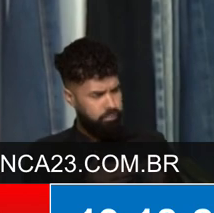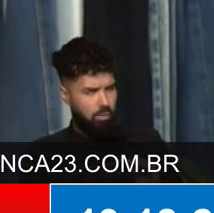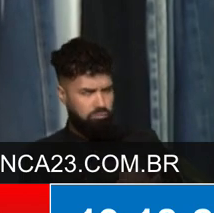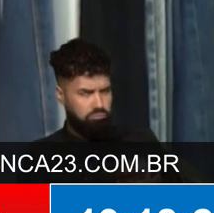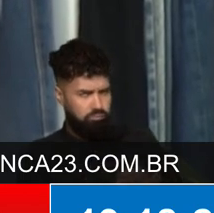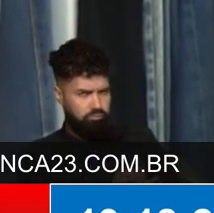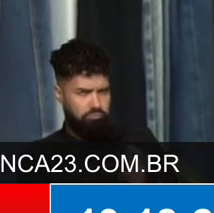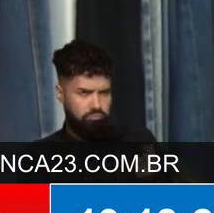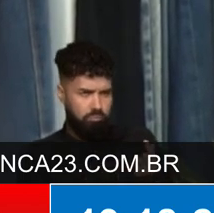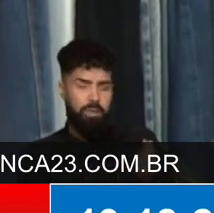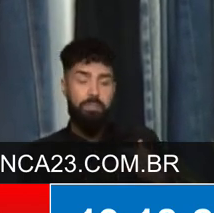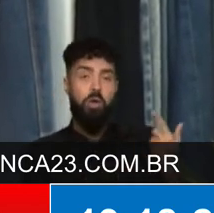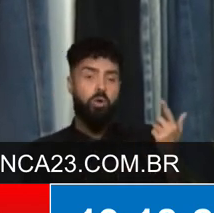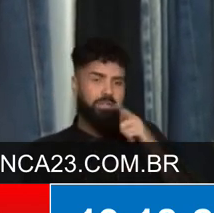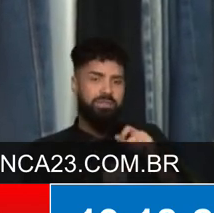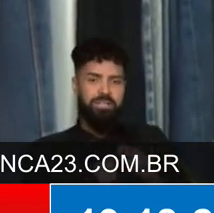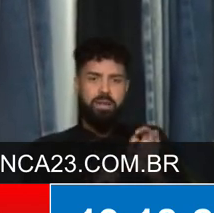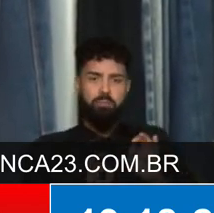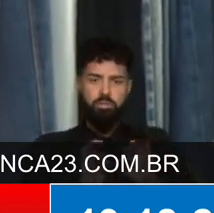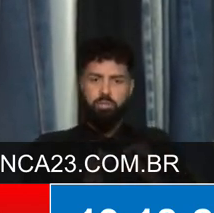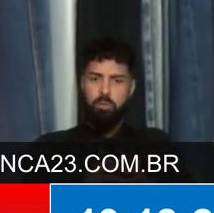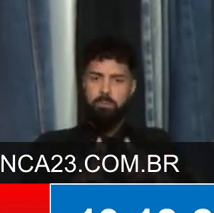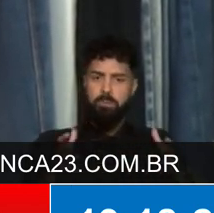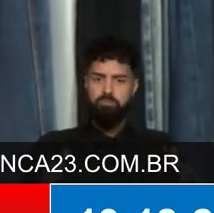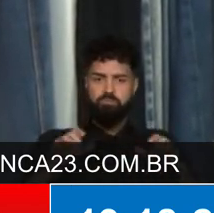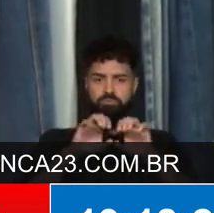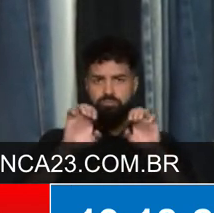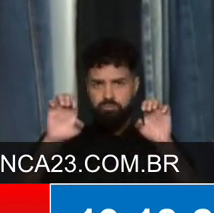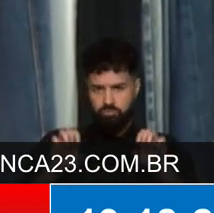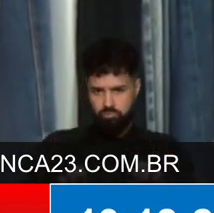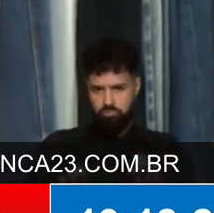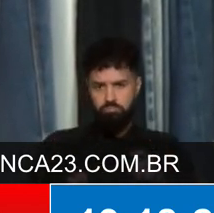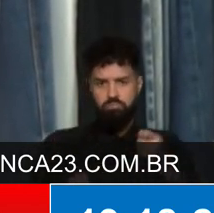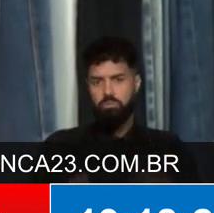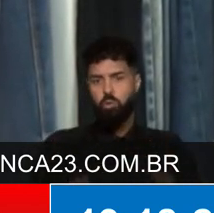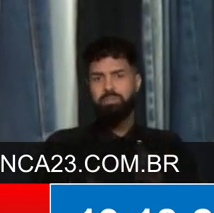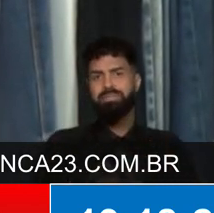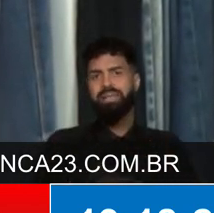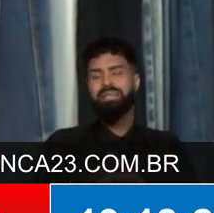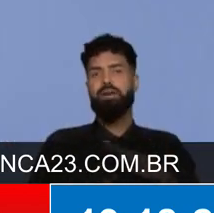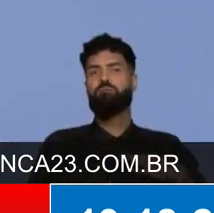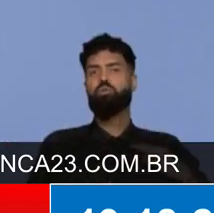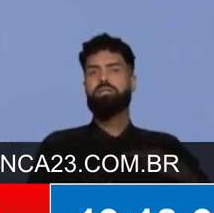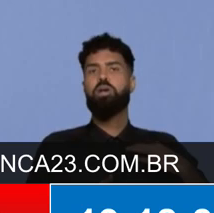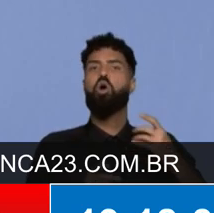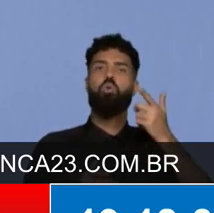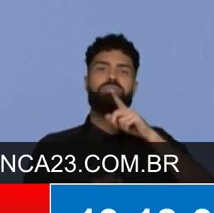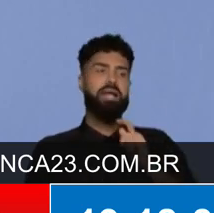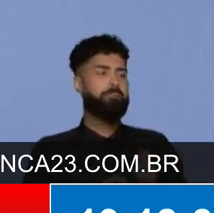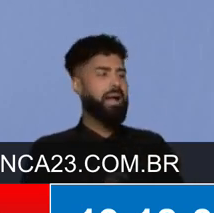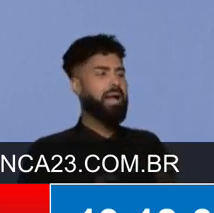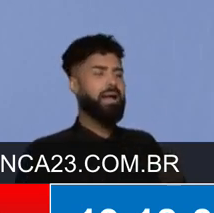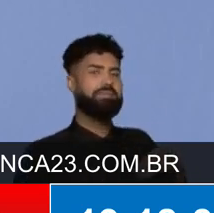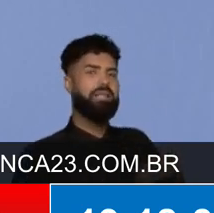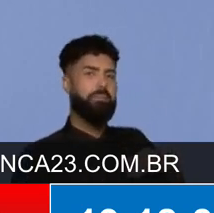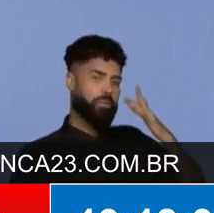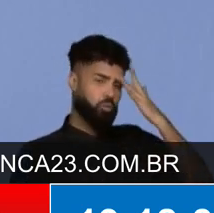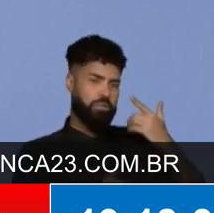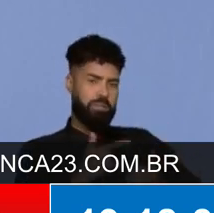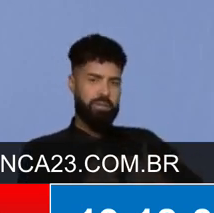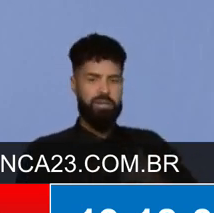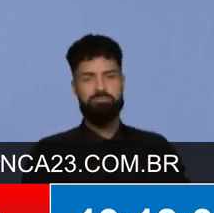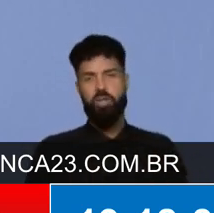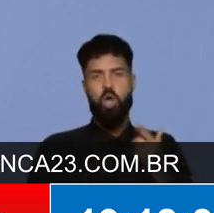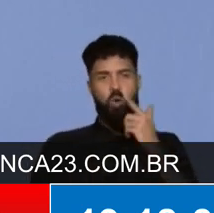dinheiro para conseguir fazer um projeto mais estruturado, que as pessoas, que a gente não precisa depender do voluntariado, né? As amigas conseguiram tecidos